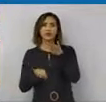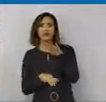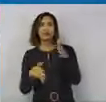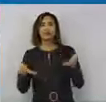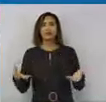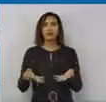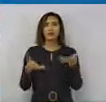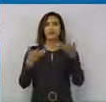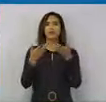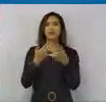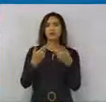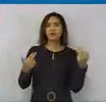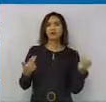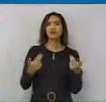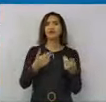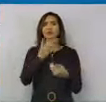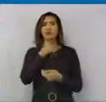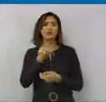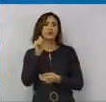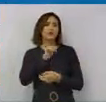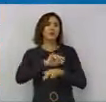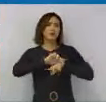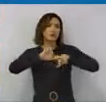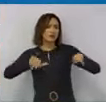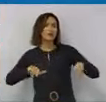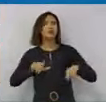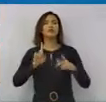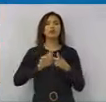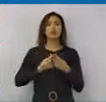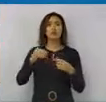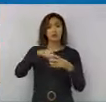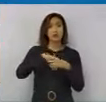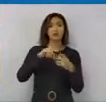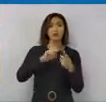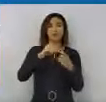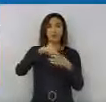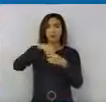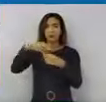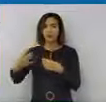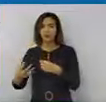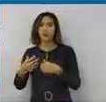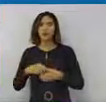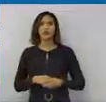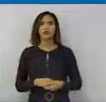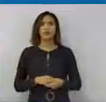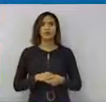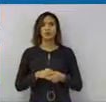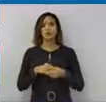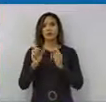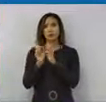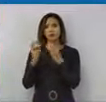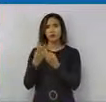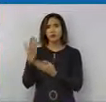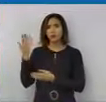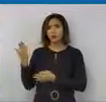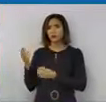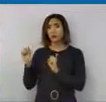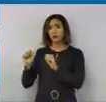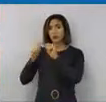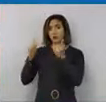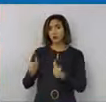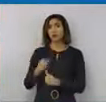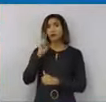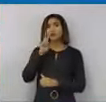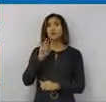do gênero, tanto dentro da companhia como fora da companhia. Nesse próximo slide, vocês podem verificar todos